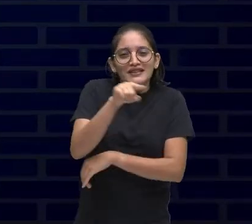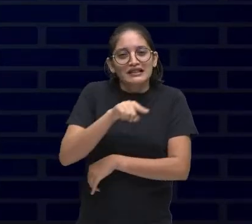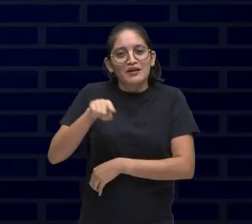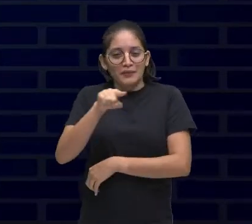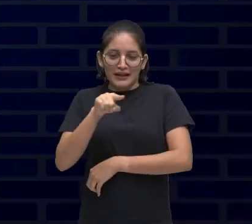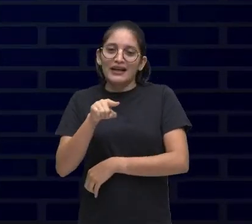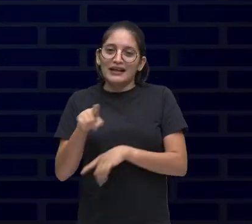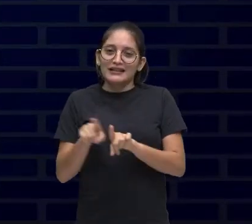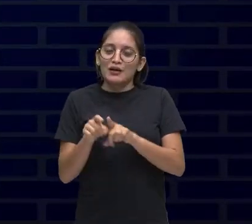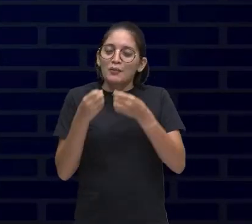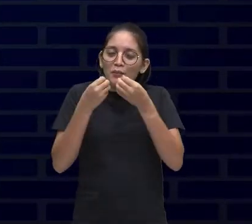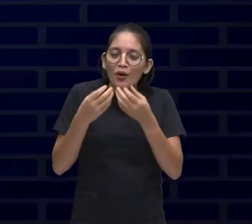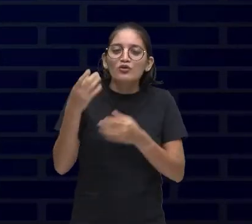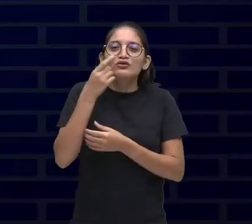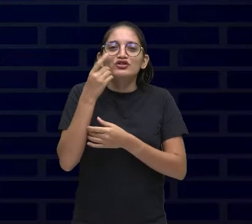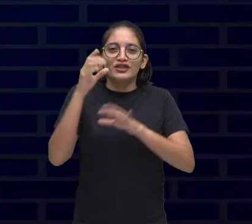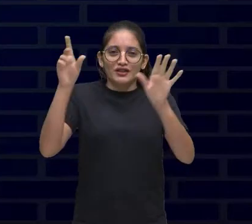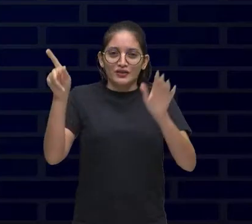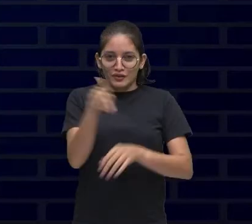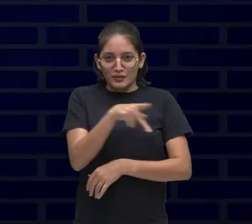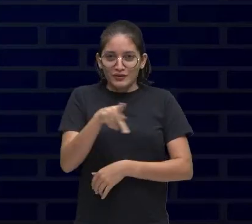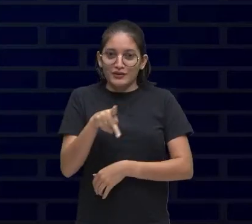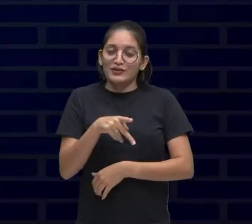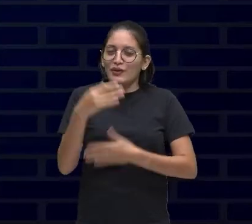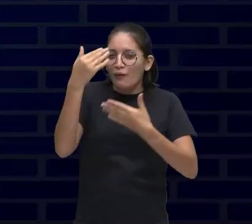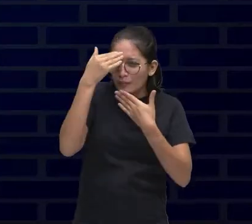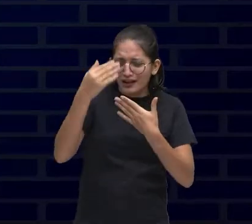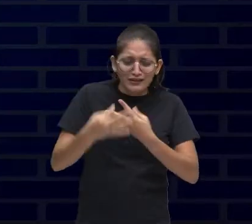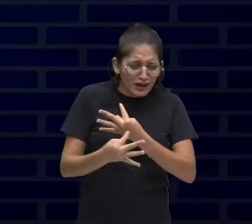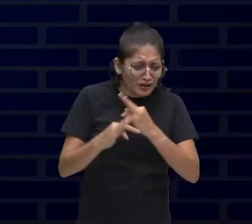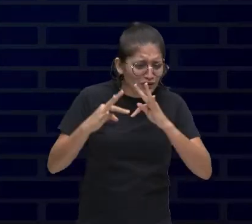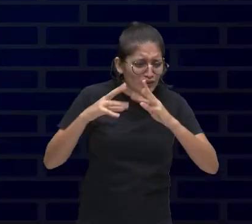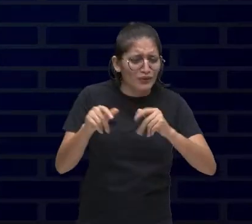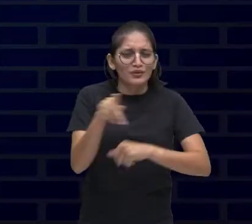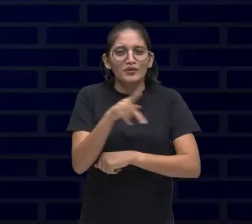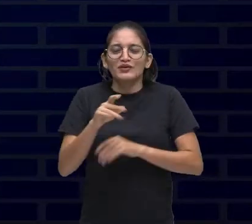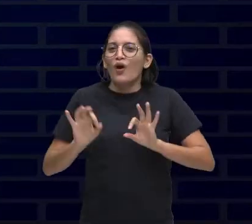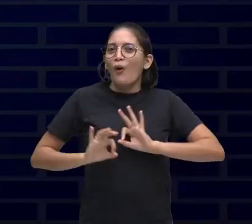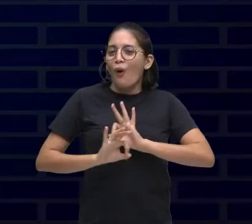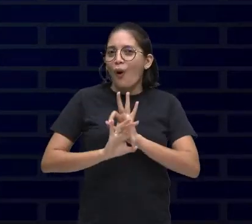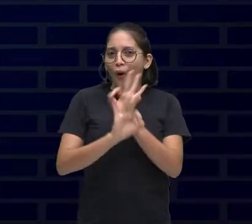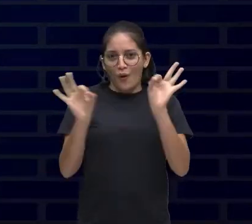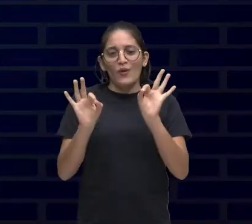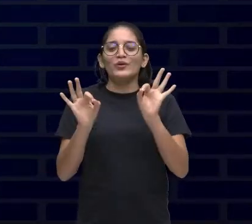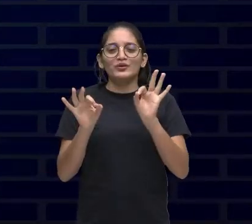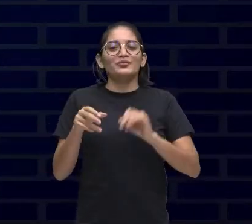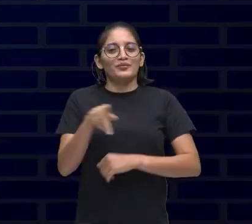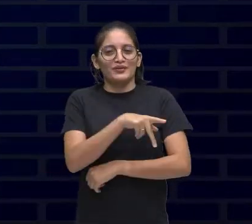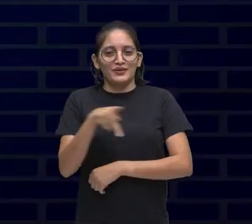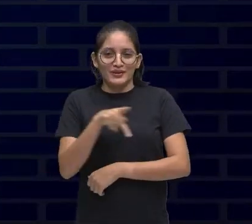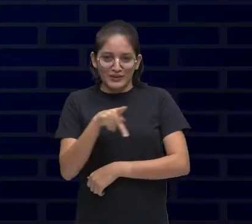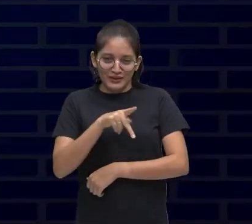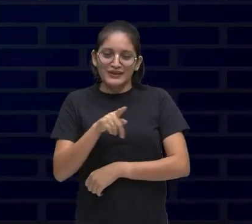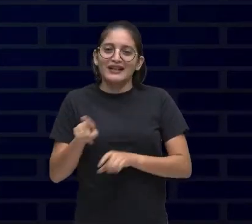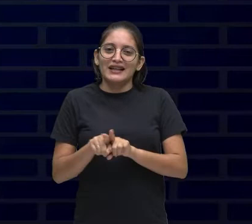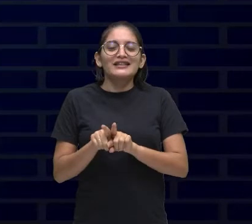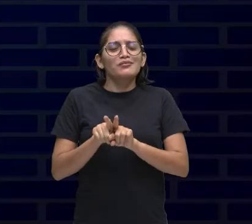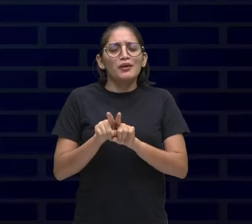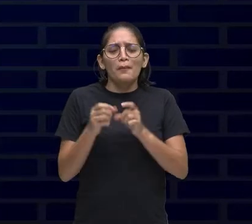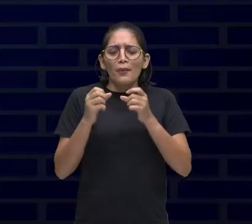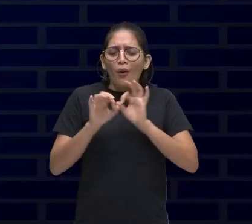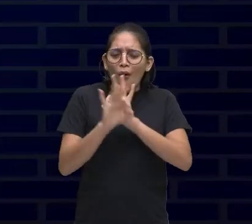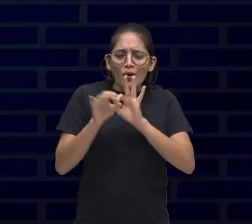dar um bom feliz dia dos professores mais uma vez. Obrigado a todos os professores por serem ótimos professores, ótimas